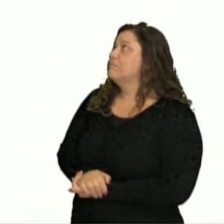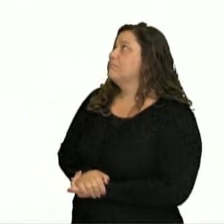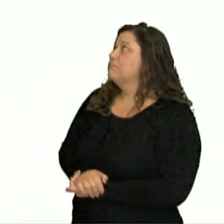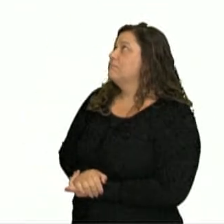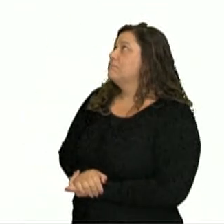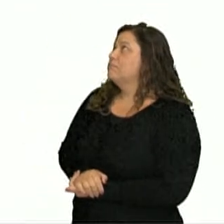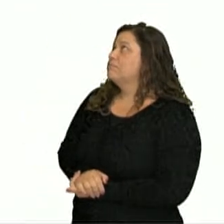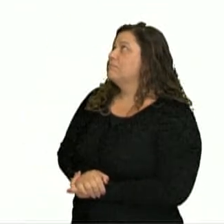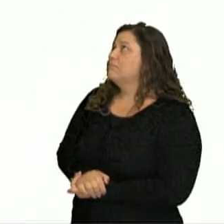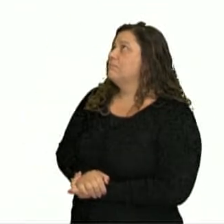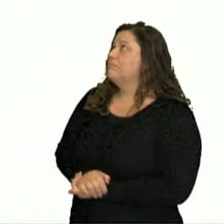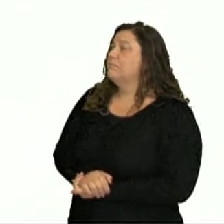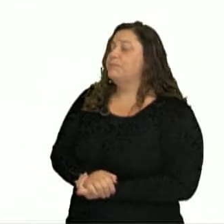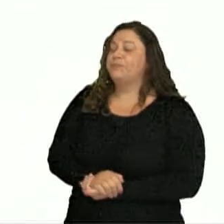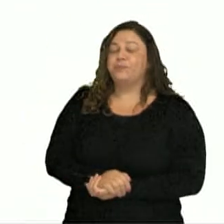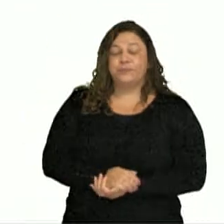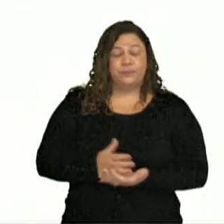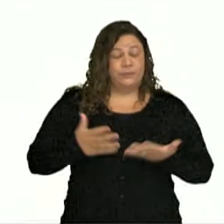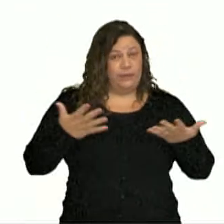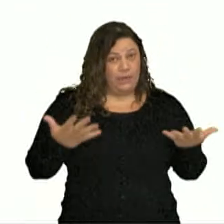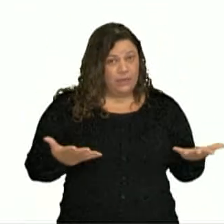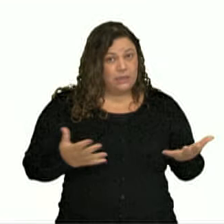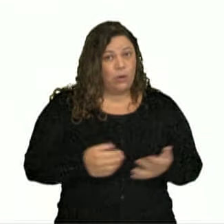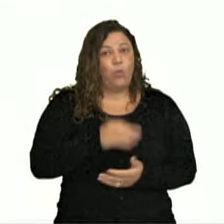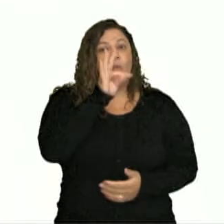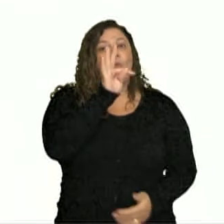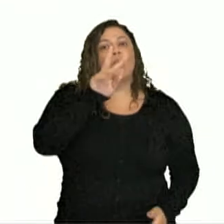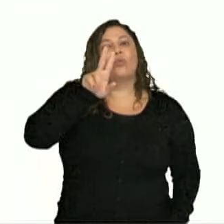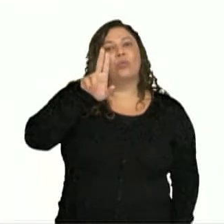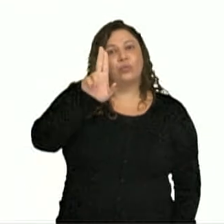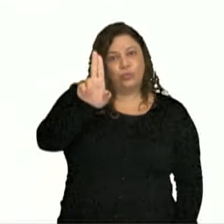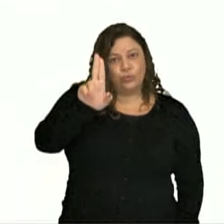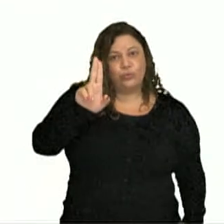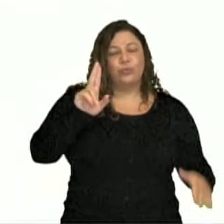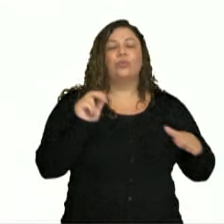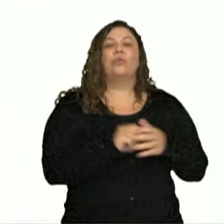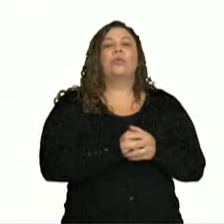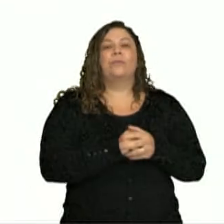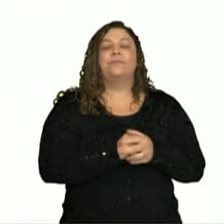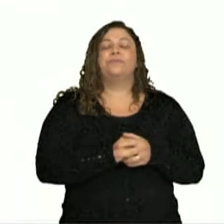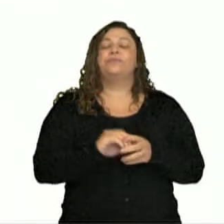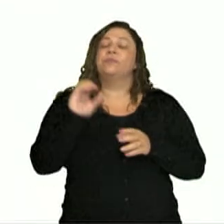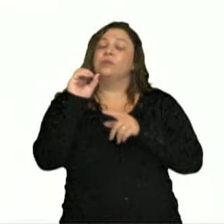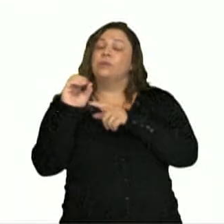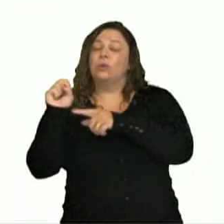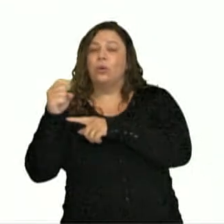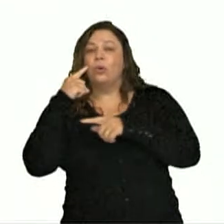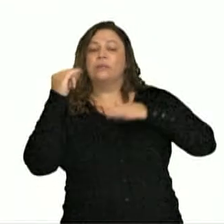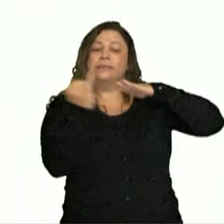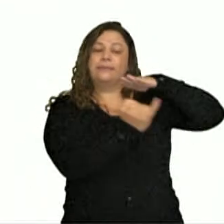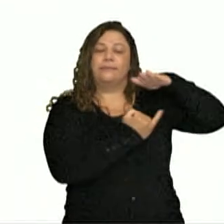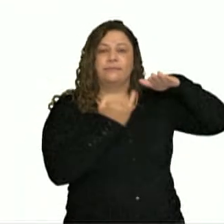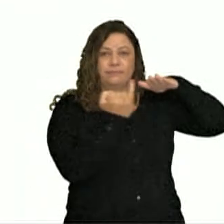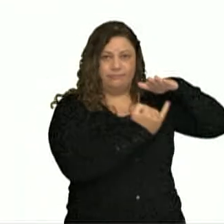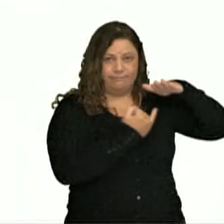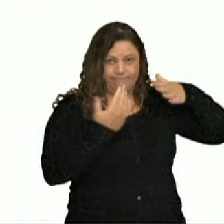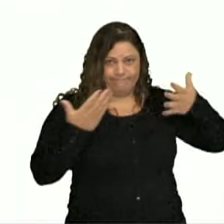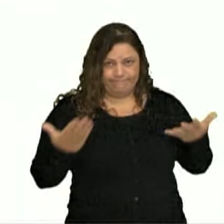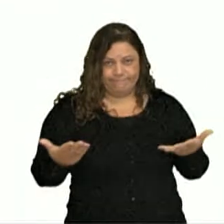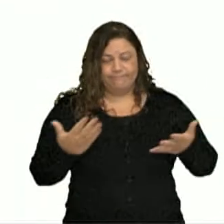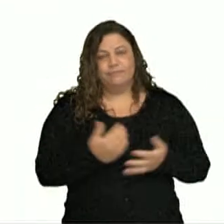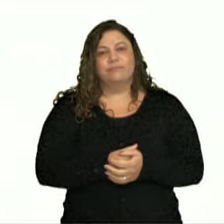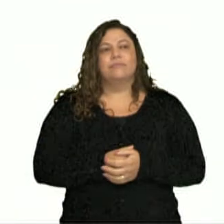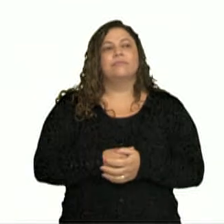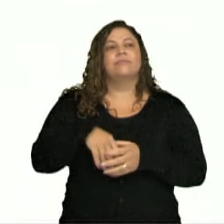lenguaje informal. Então, o tu a gente vai utilizar tu ou vos na informalidade, né? E o